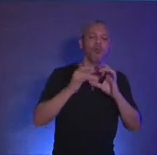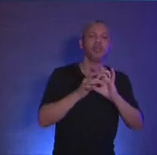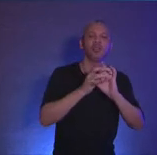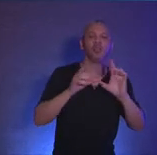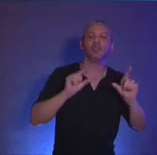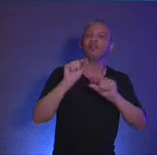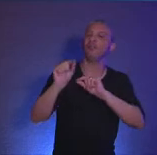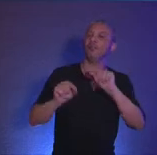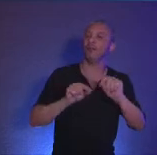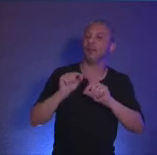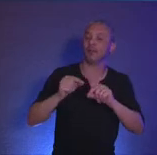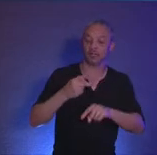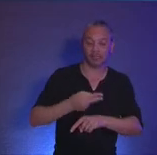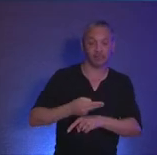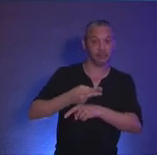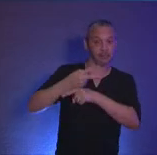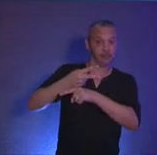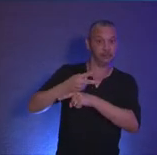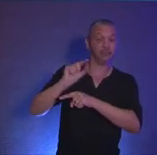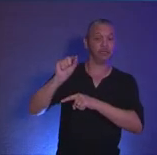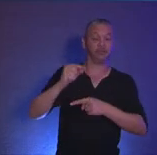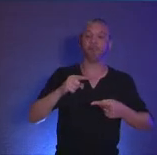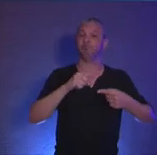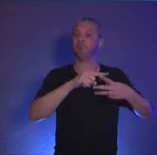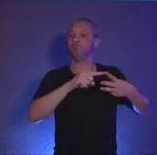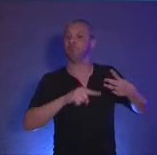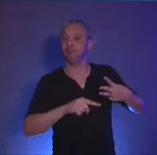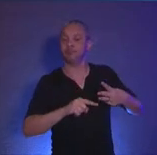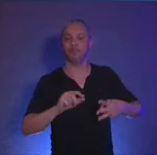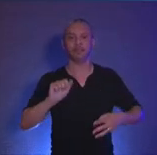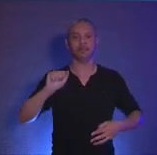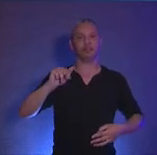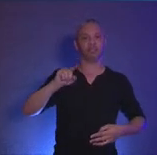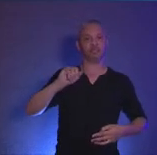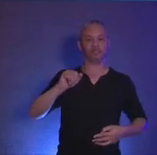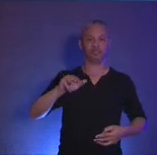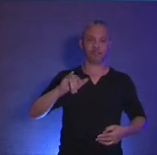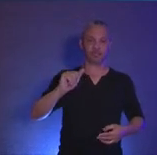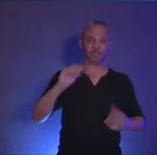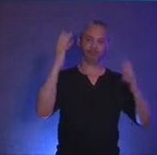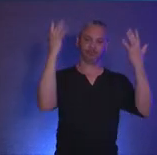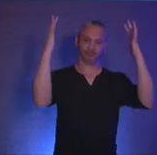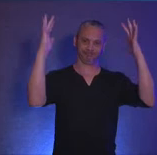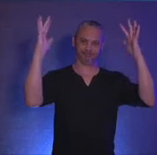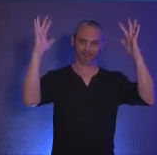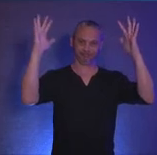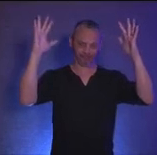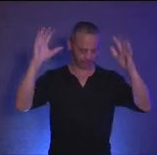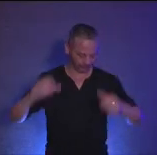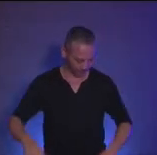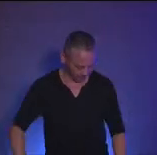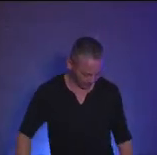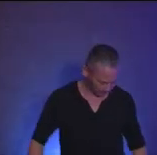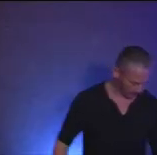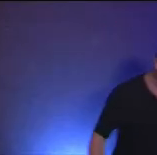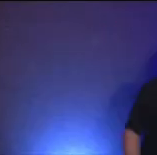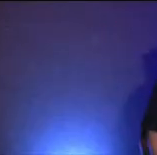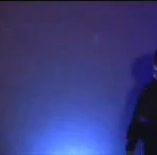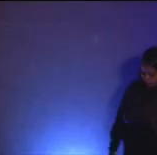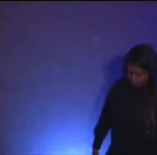Cláudio Weber Abramo, de Jornalismo de Dados, é Amazônia Minada, da Infoamazônia.